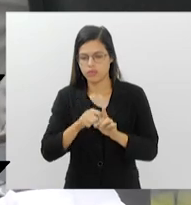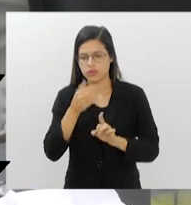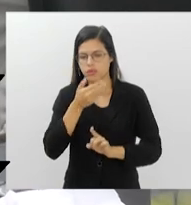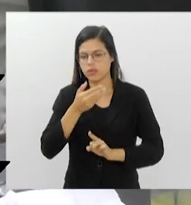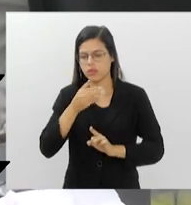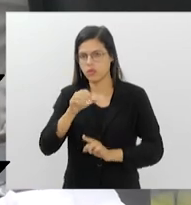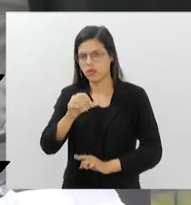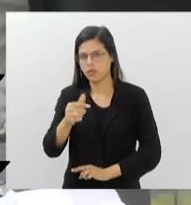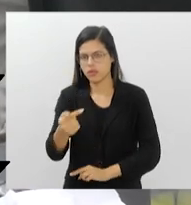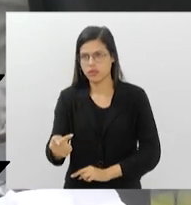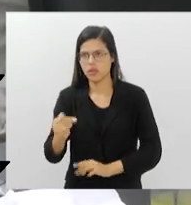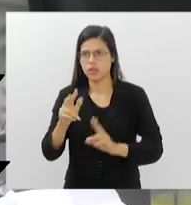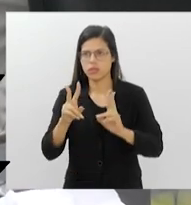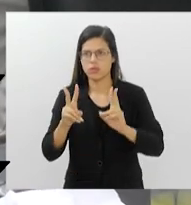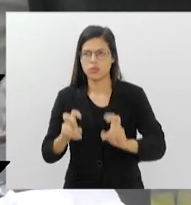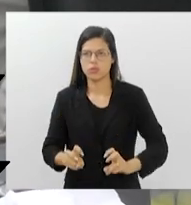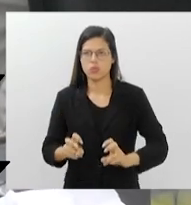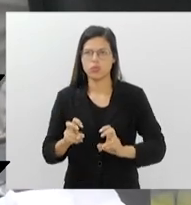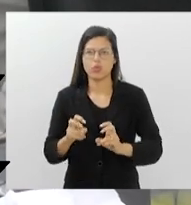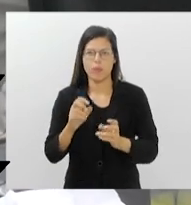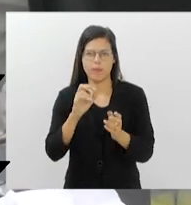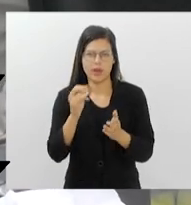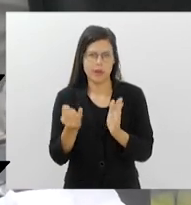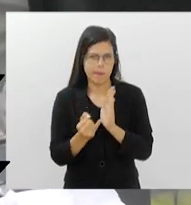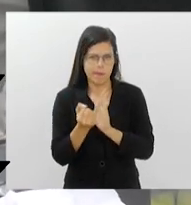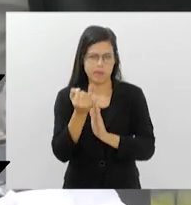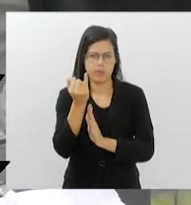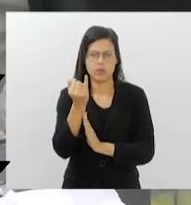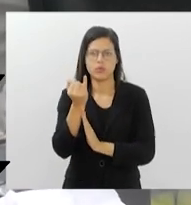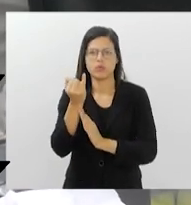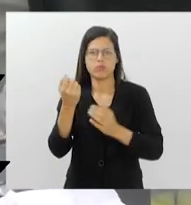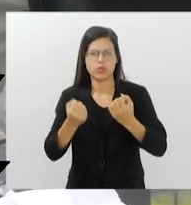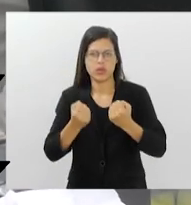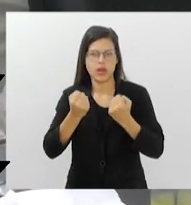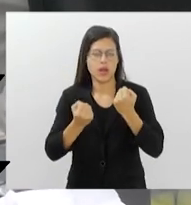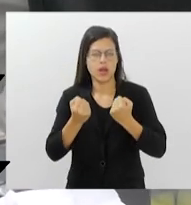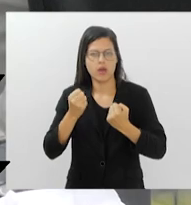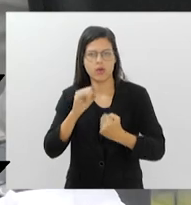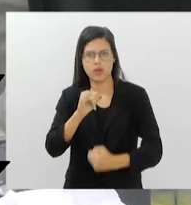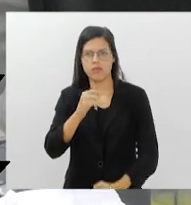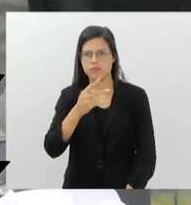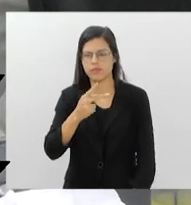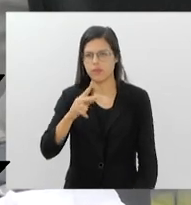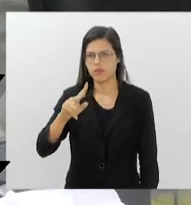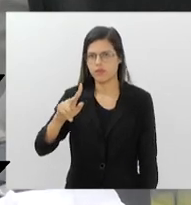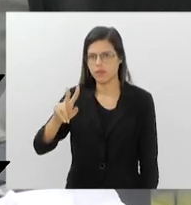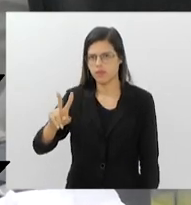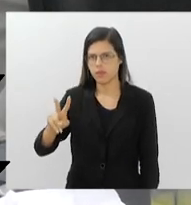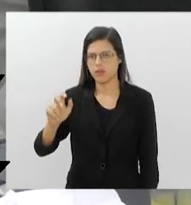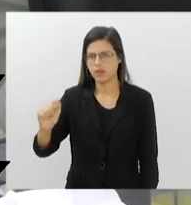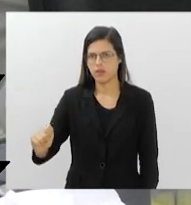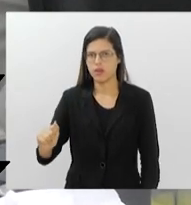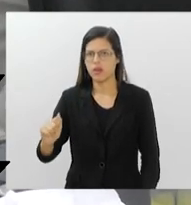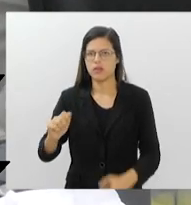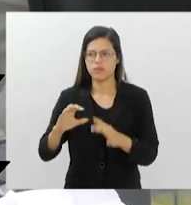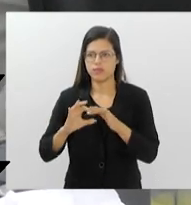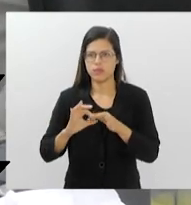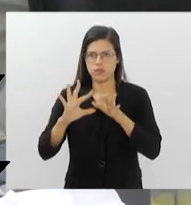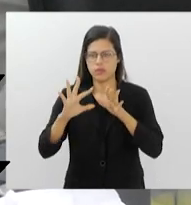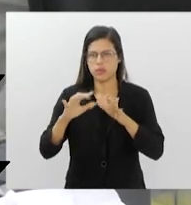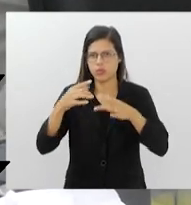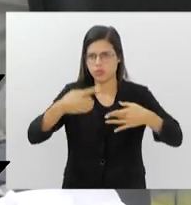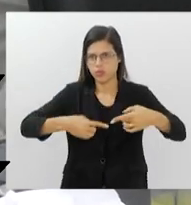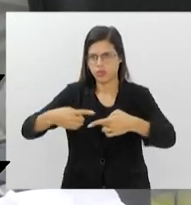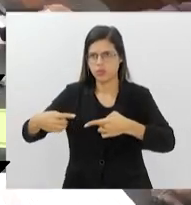imposto sobre propriedade de veículos automotores IPVA parecer pela pela legalidade em discussão para